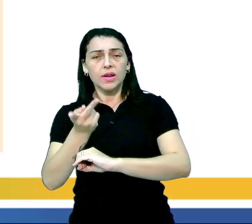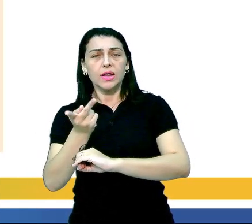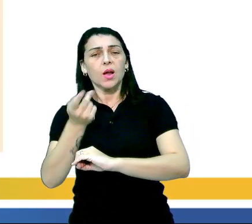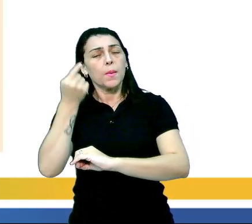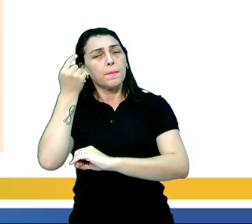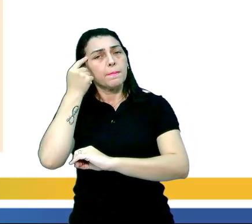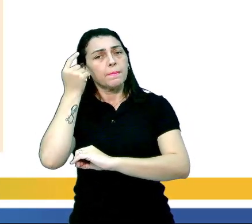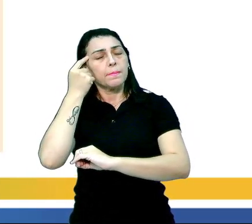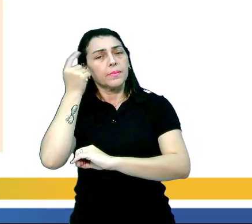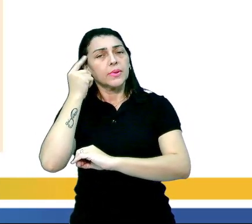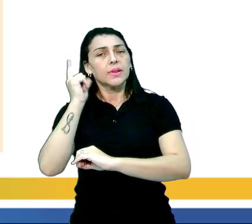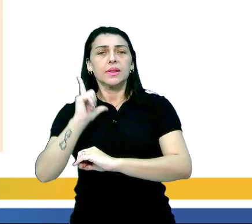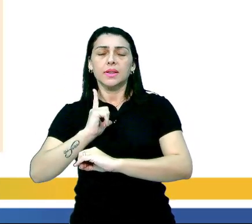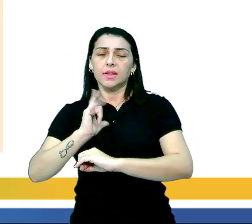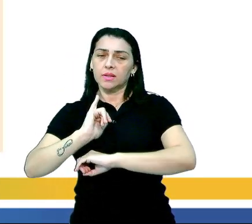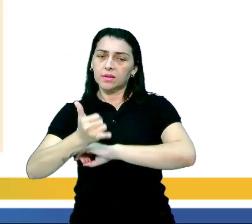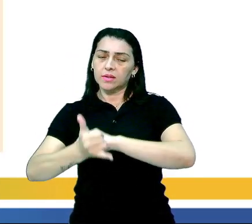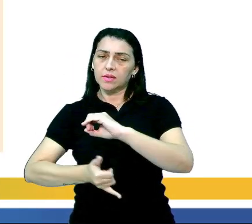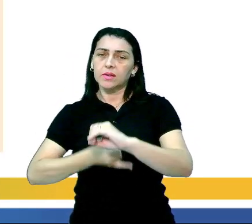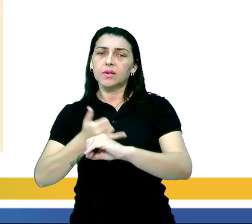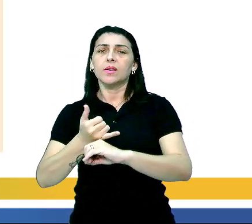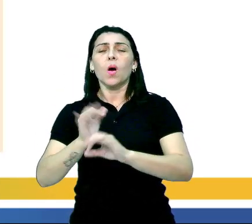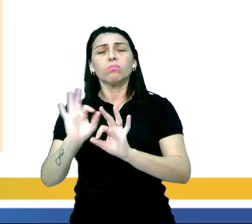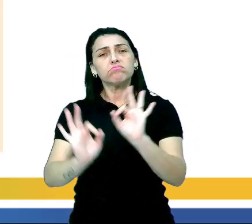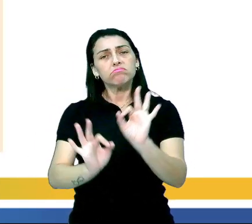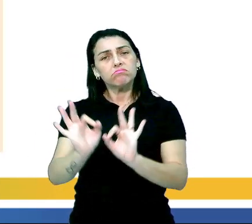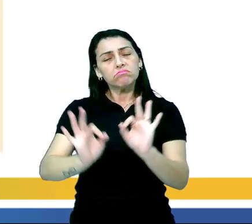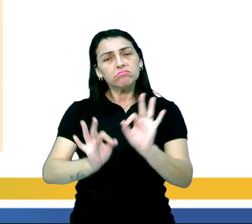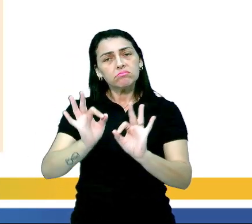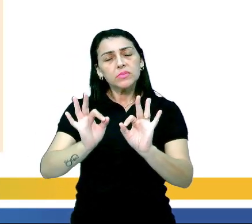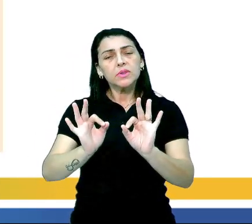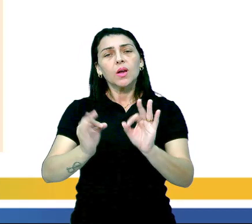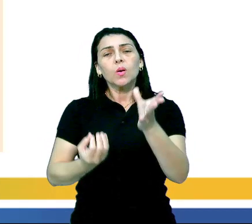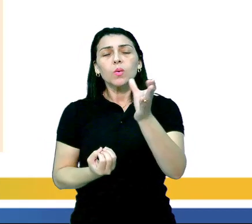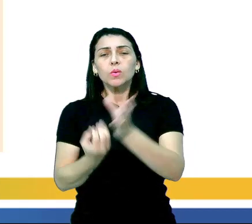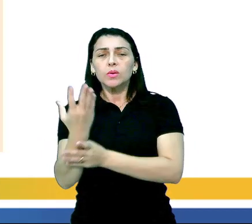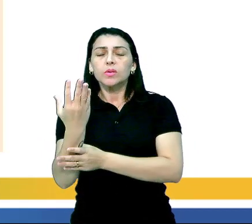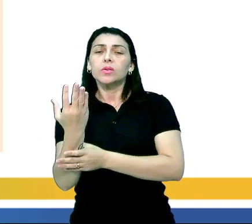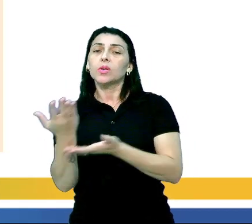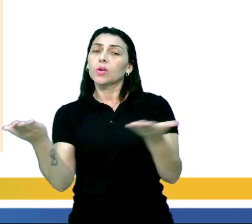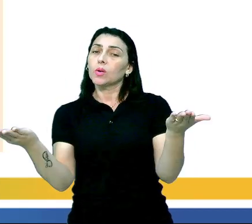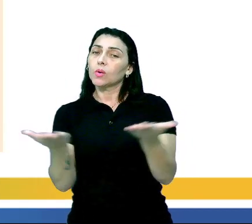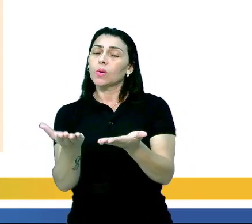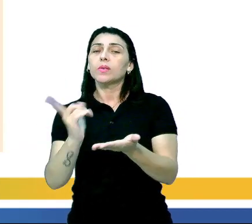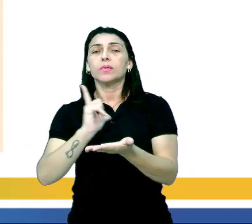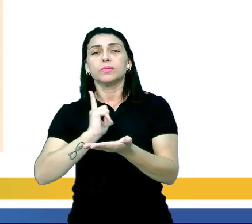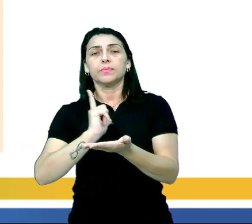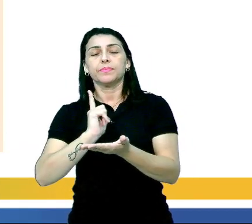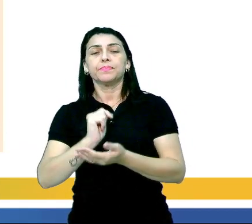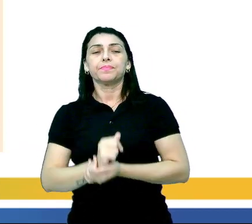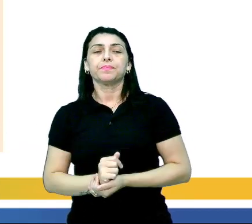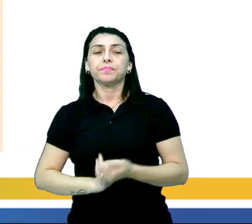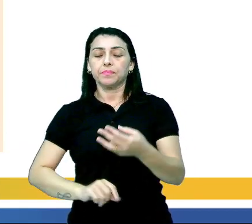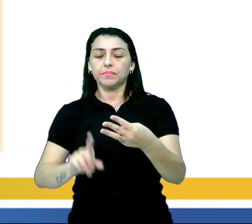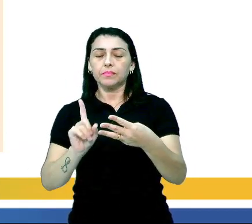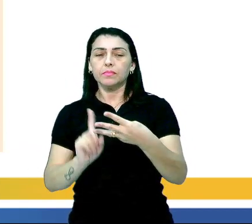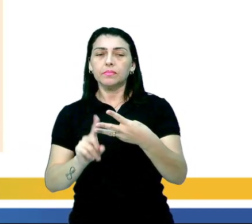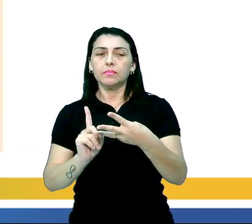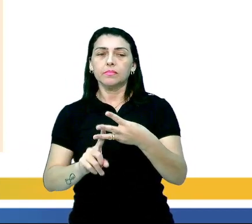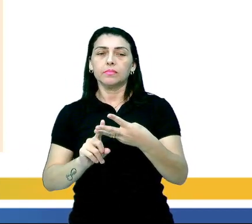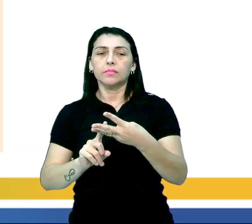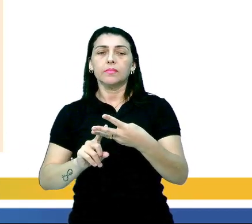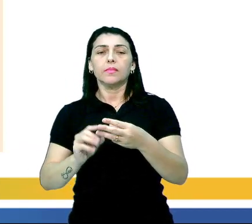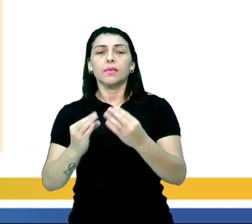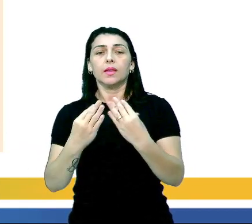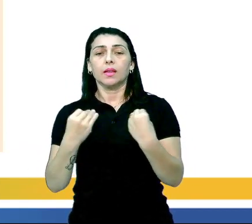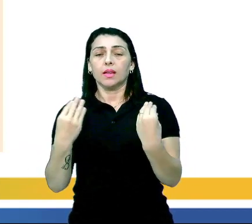com o pensamento dele, os átomos foram se organizando e dando origem às coisas que existem. Terceira coisa,